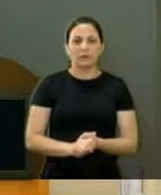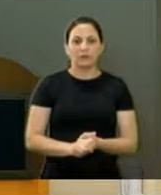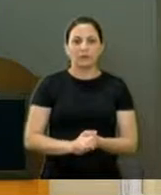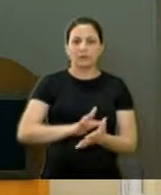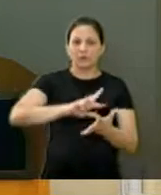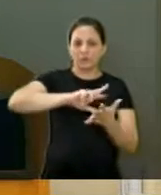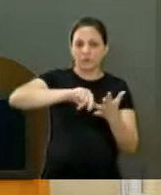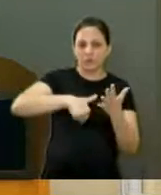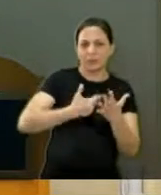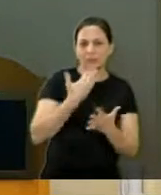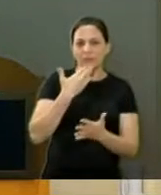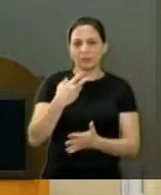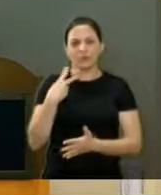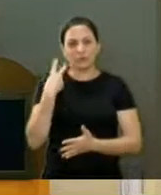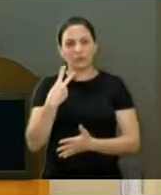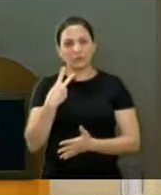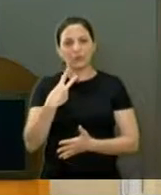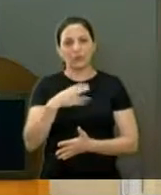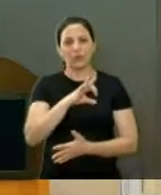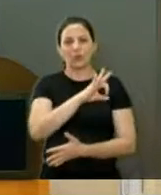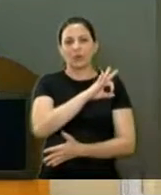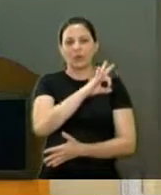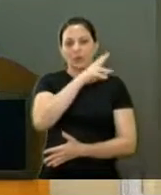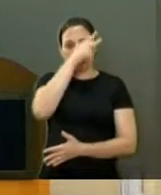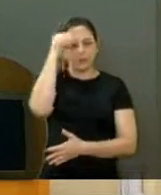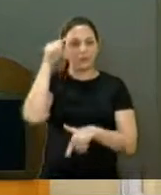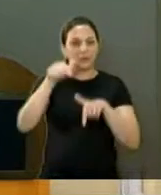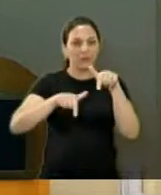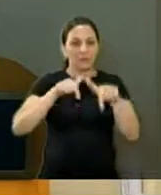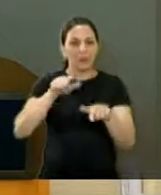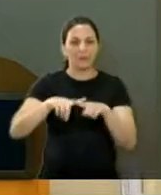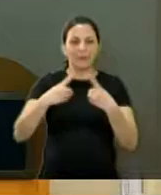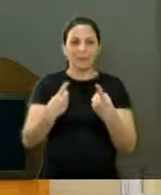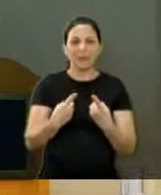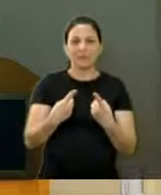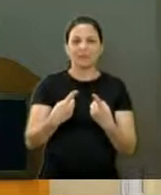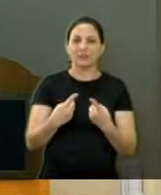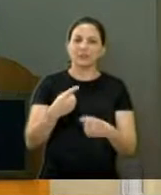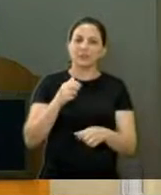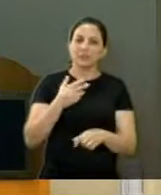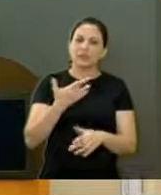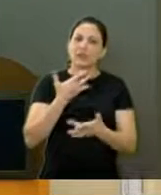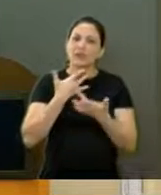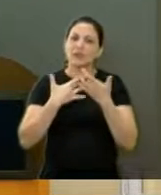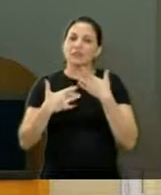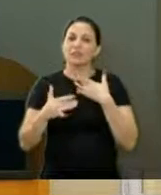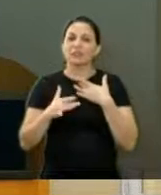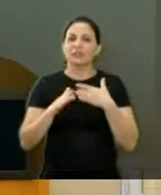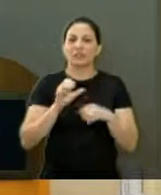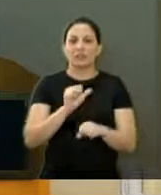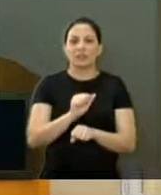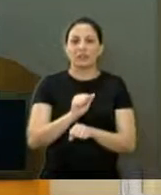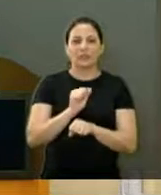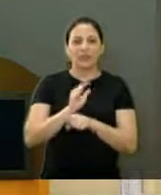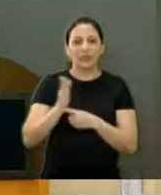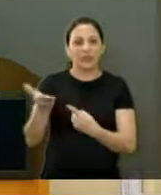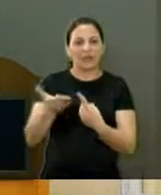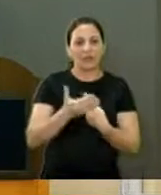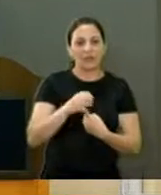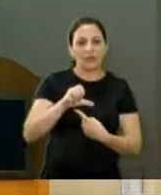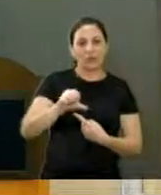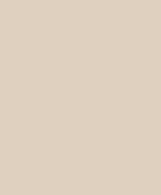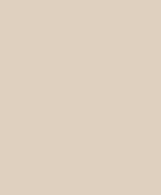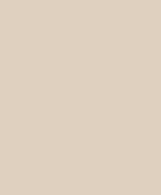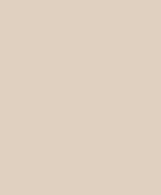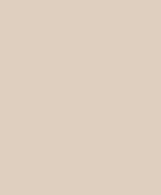muitos são muitos vereadores o prefeito vai ter que trabalhar muito a gente espera que ele atende pelo menos 99% a boa noite e com